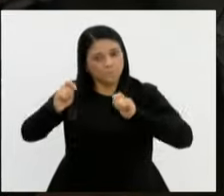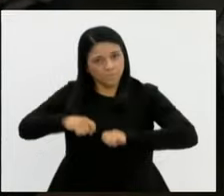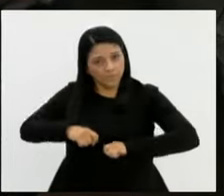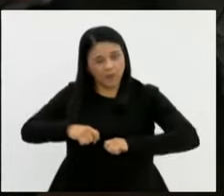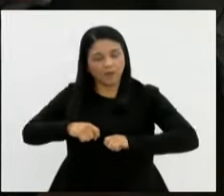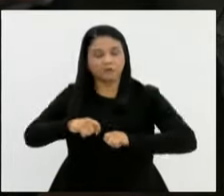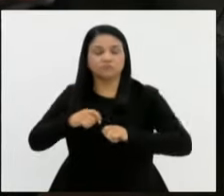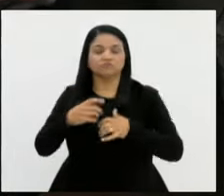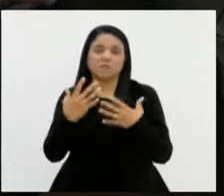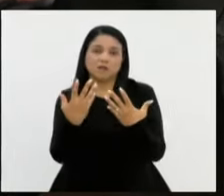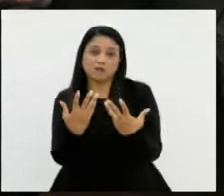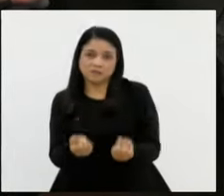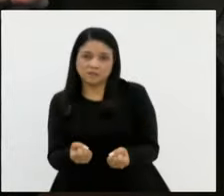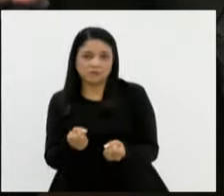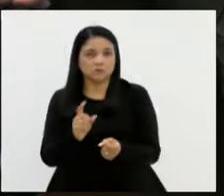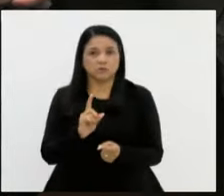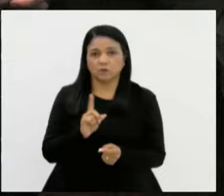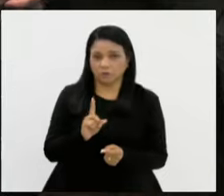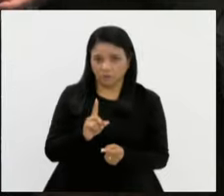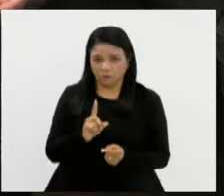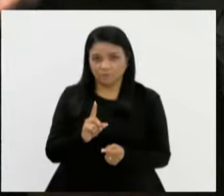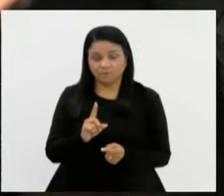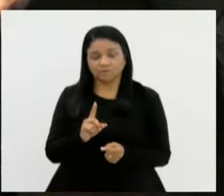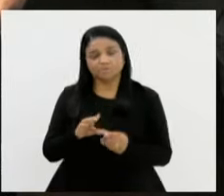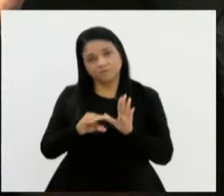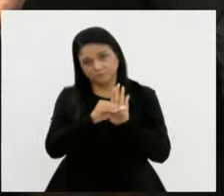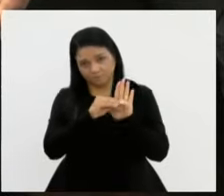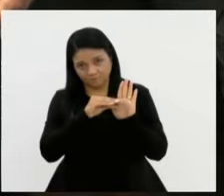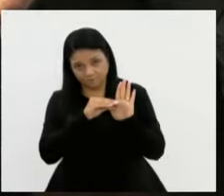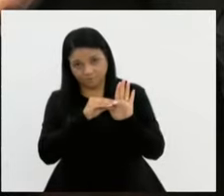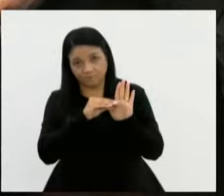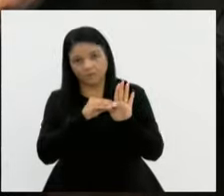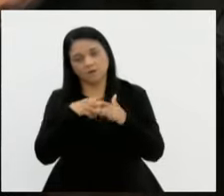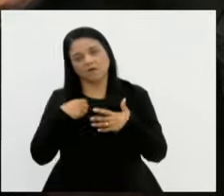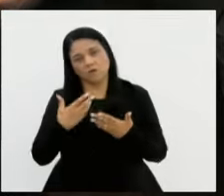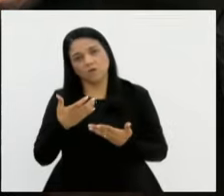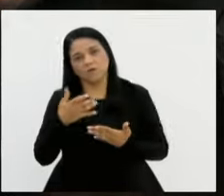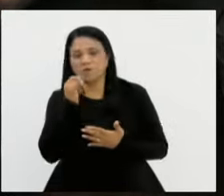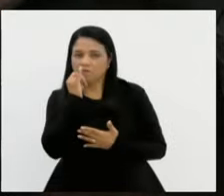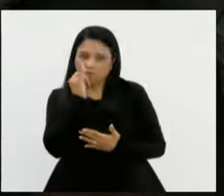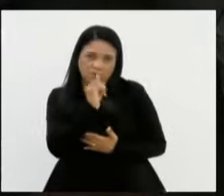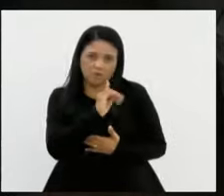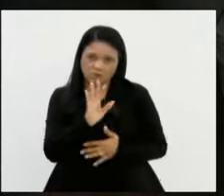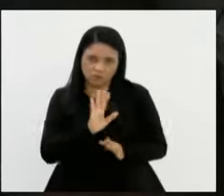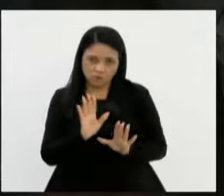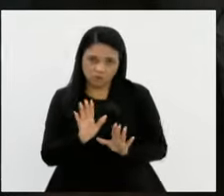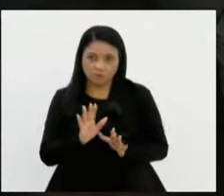aceitação ou não da emenda. Portanto, eram essas palavras que eu queria dizer,